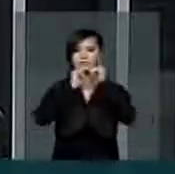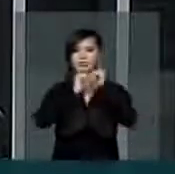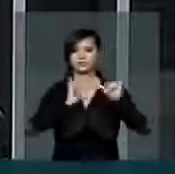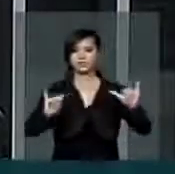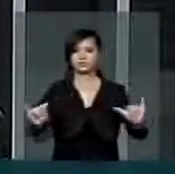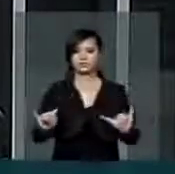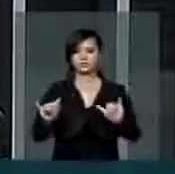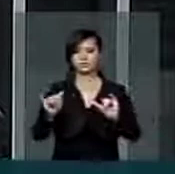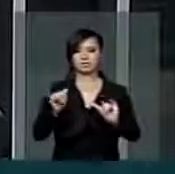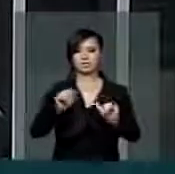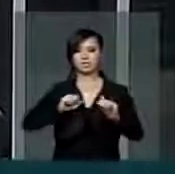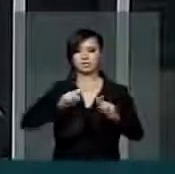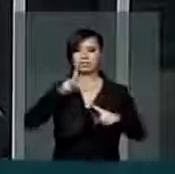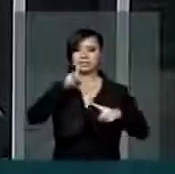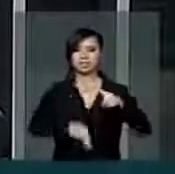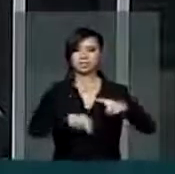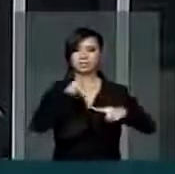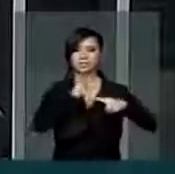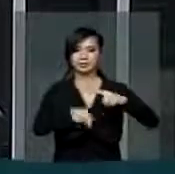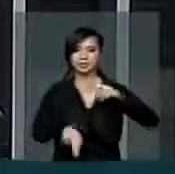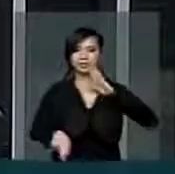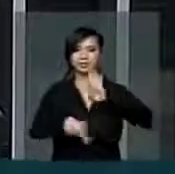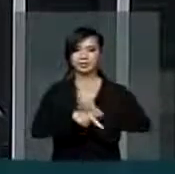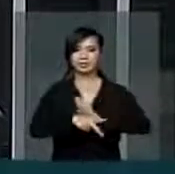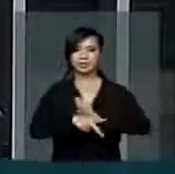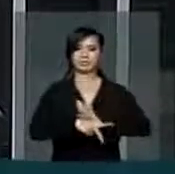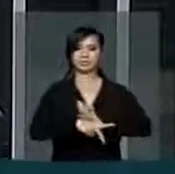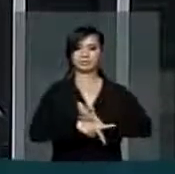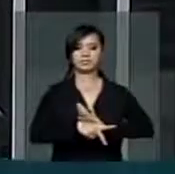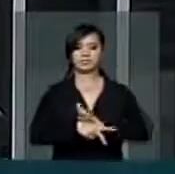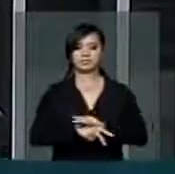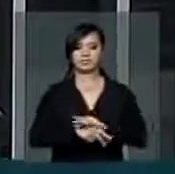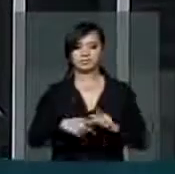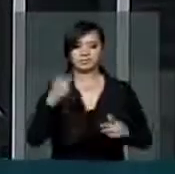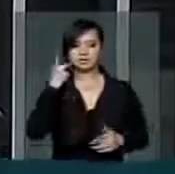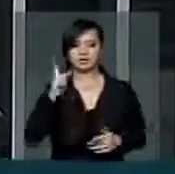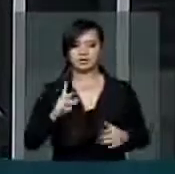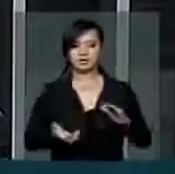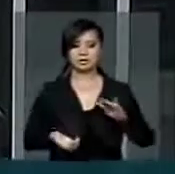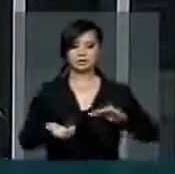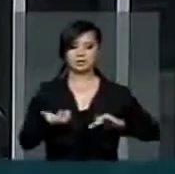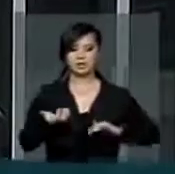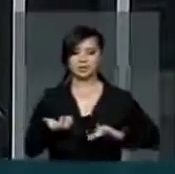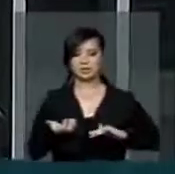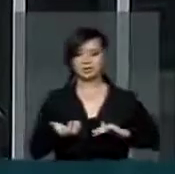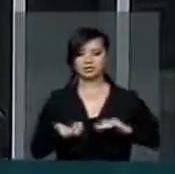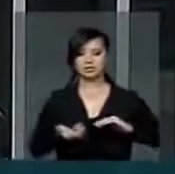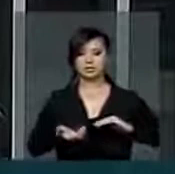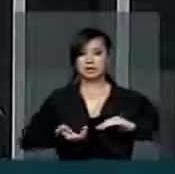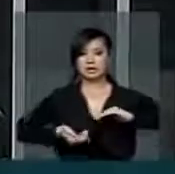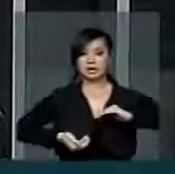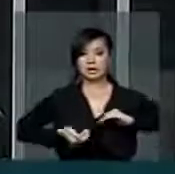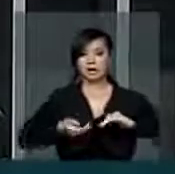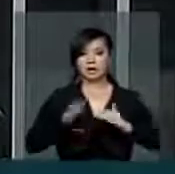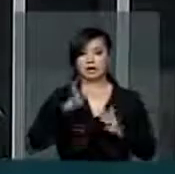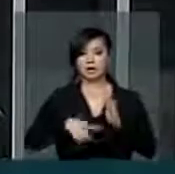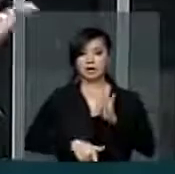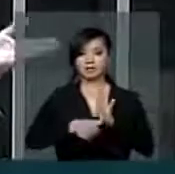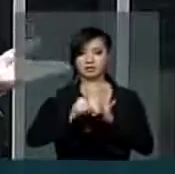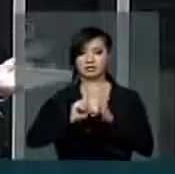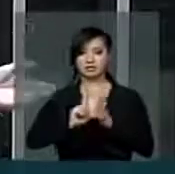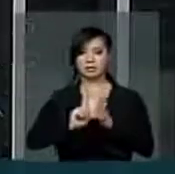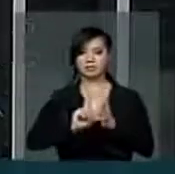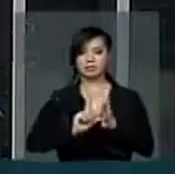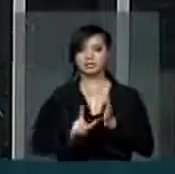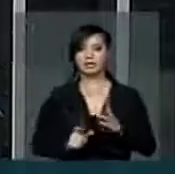Nacional. Antes, esse prazo só iniciava depois da leitura do veto, em plenário, o que na prática